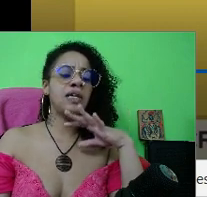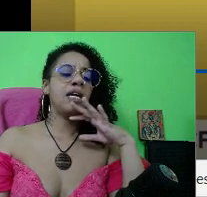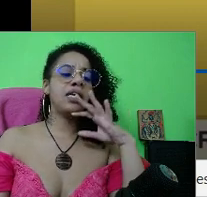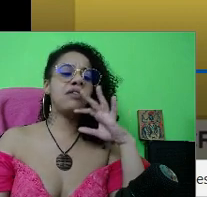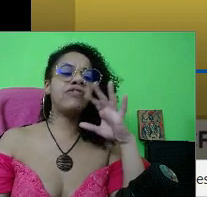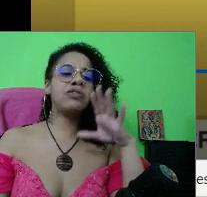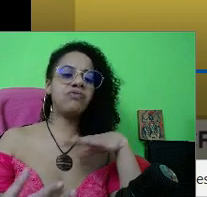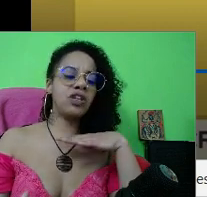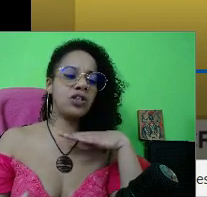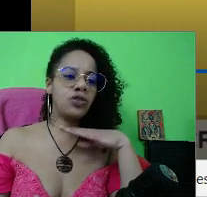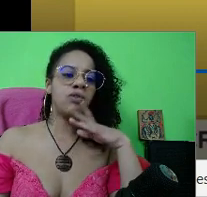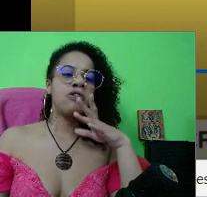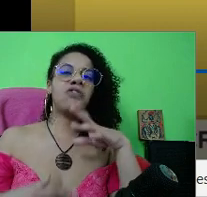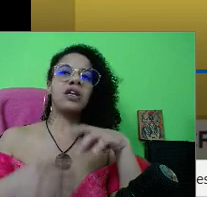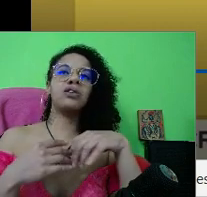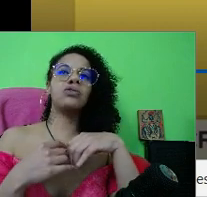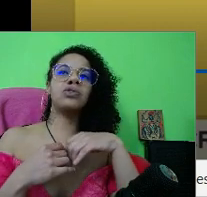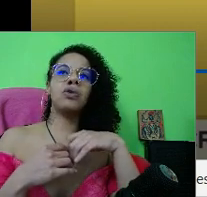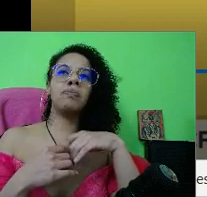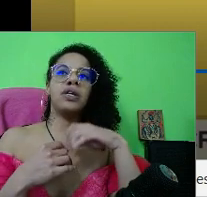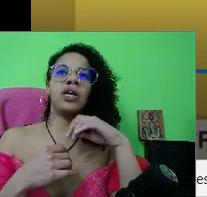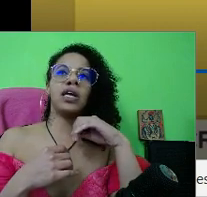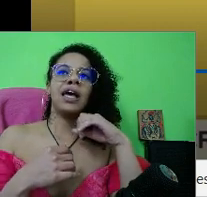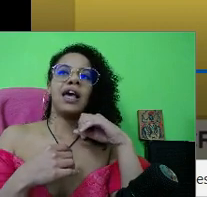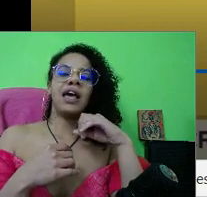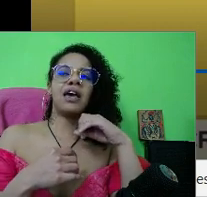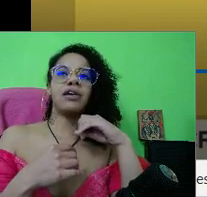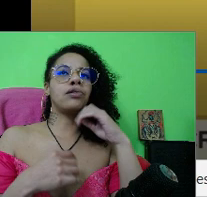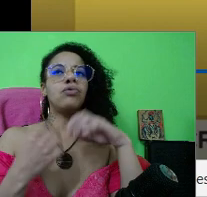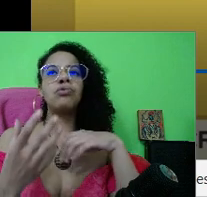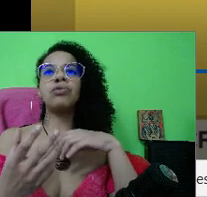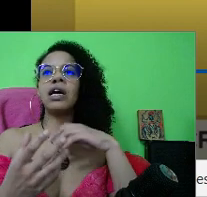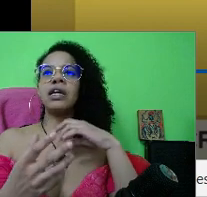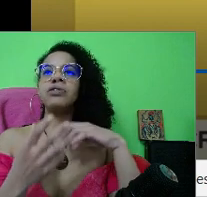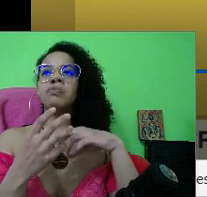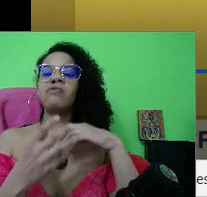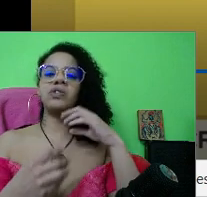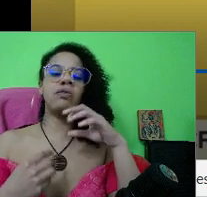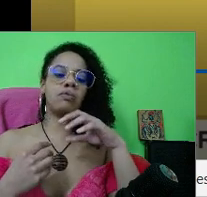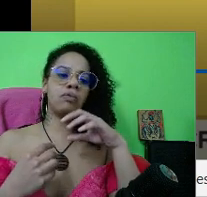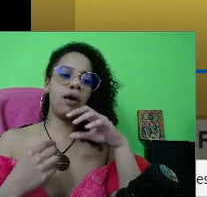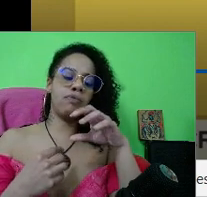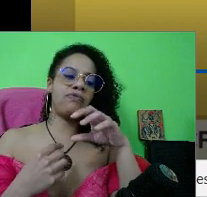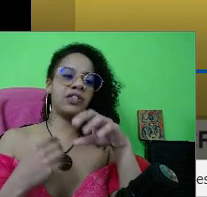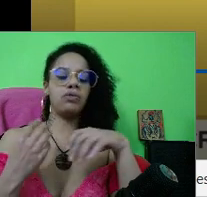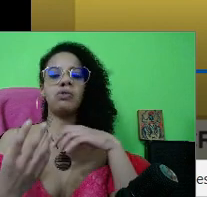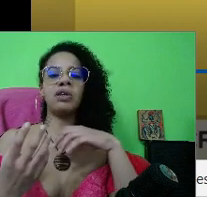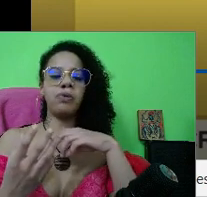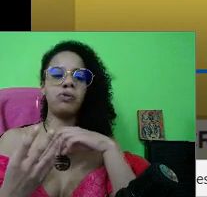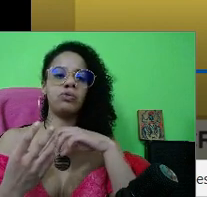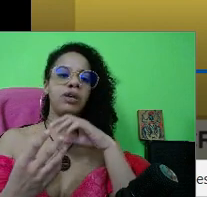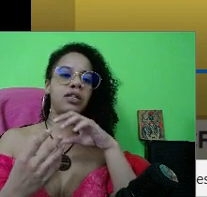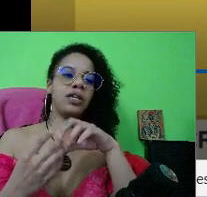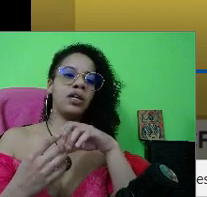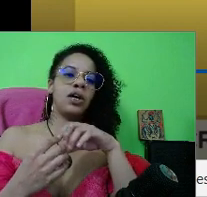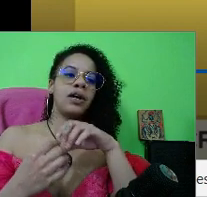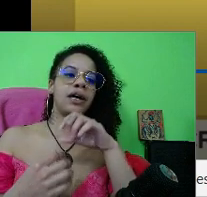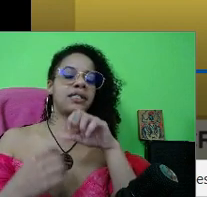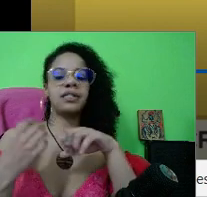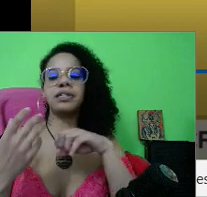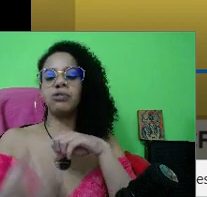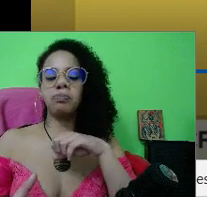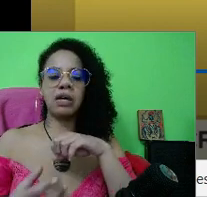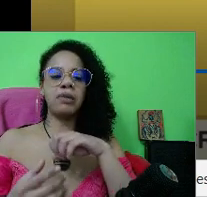tudo mais e ele fez um vídeo falando sobre Lula e uma visão fazendo contraponto entre